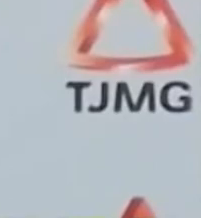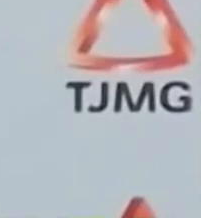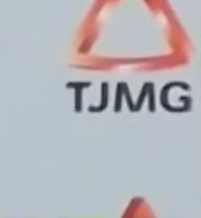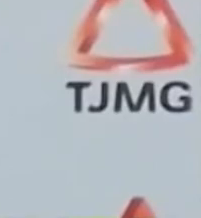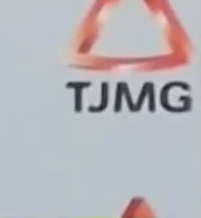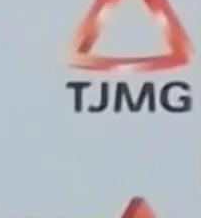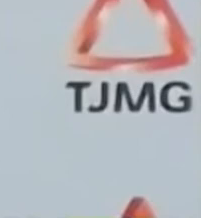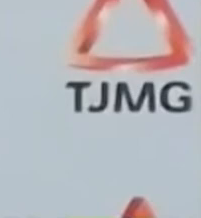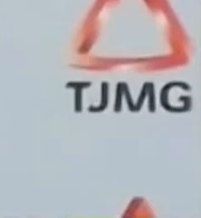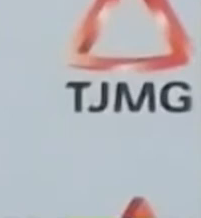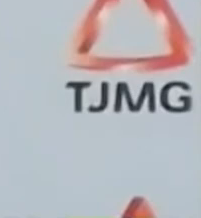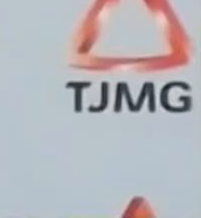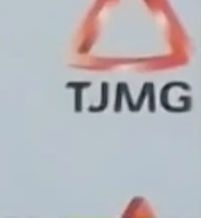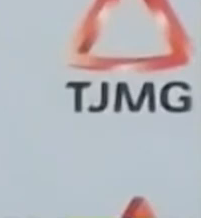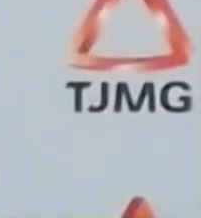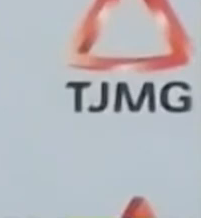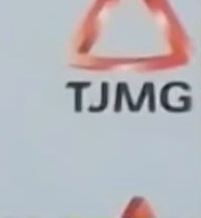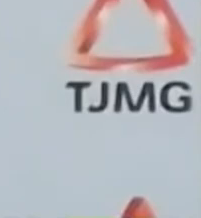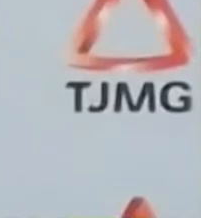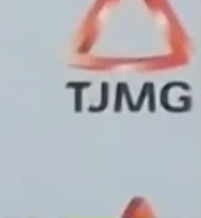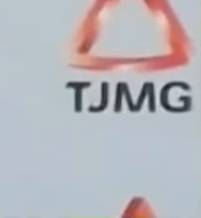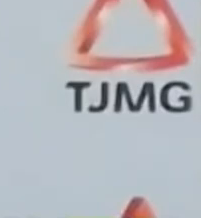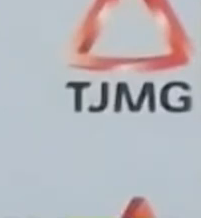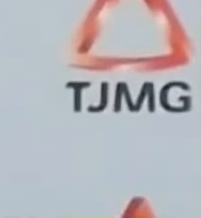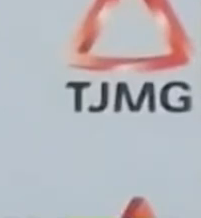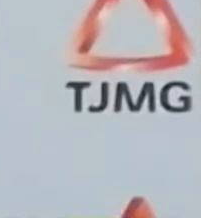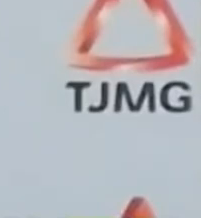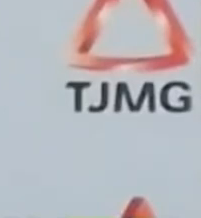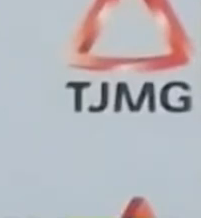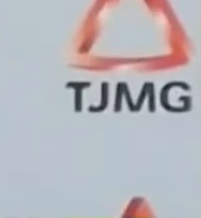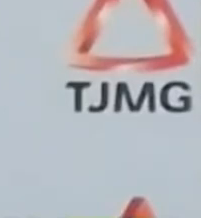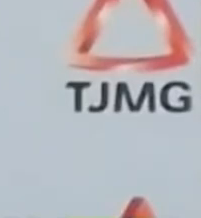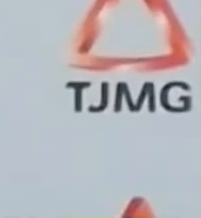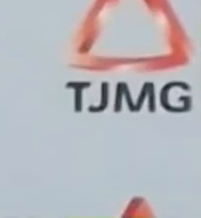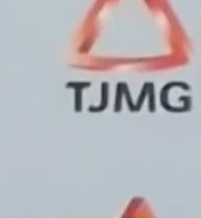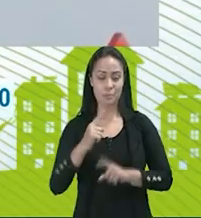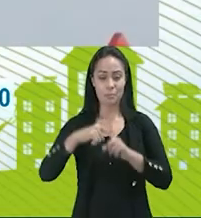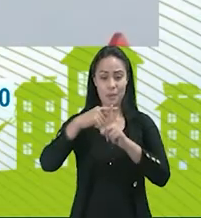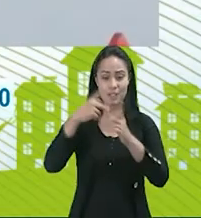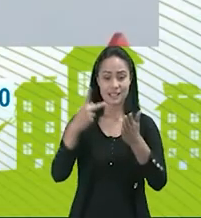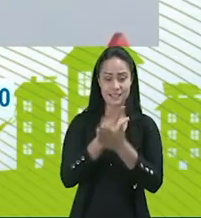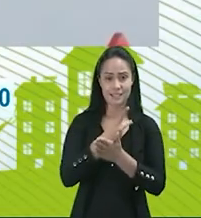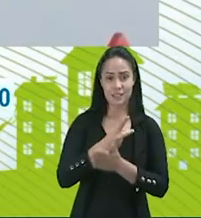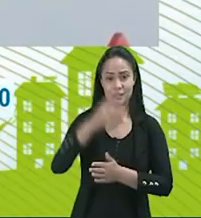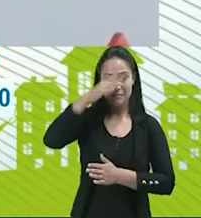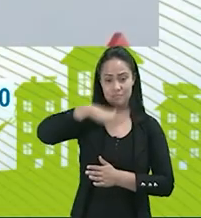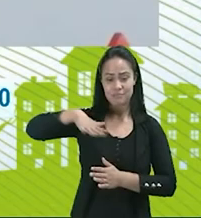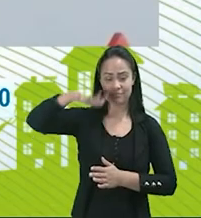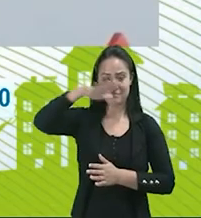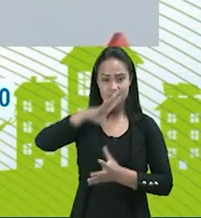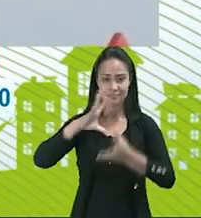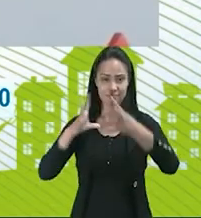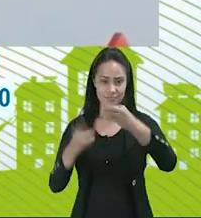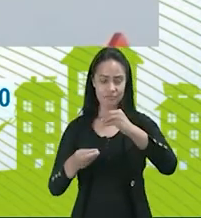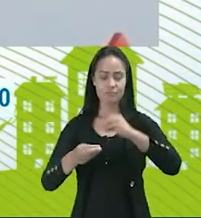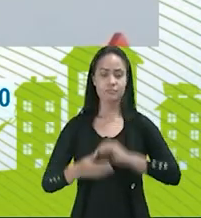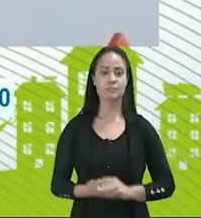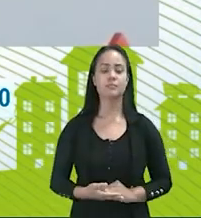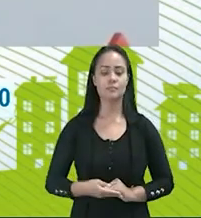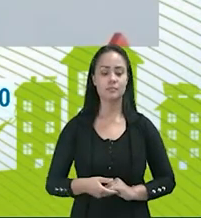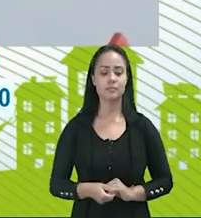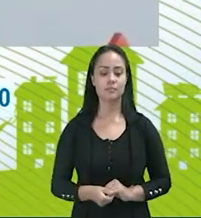de reais. O maior já realizado no Brasil e também na América Latina. Entre a Vale S.A., o Estado e